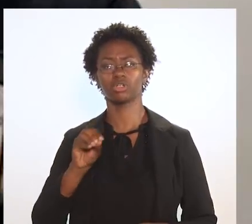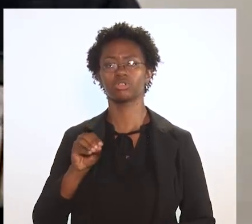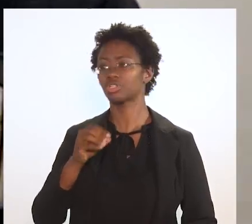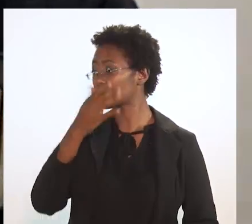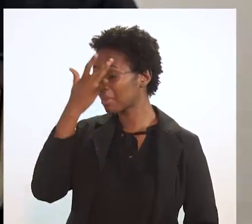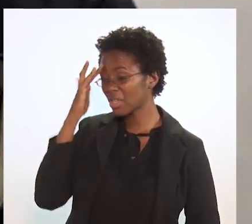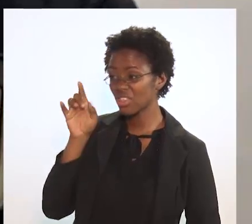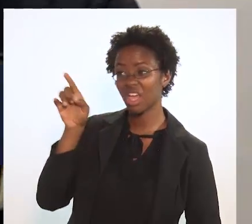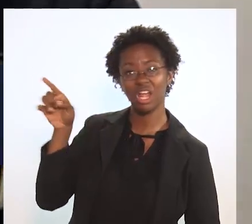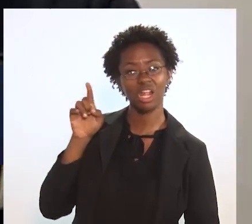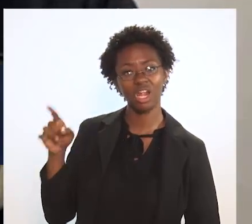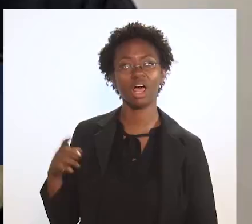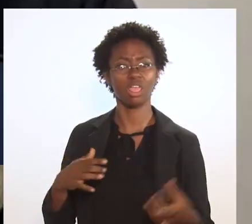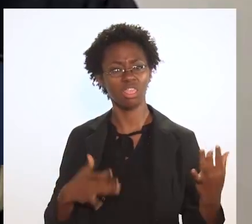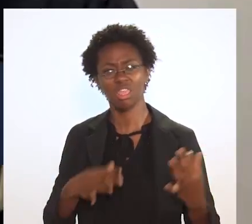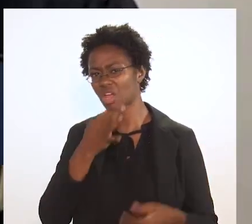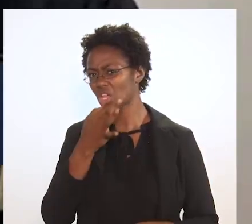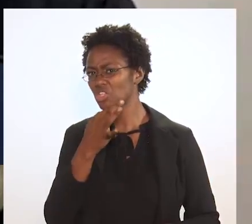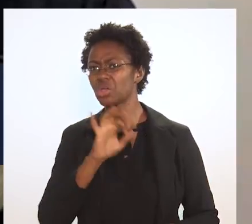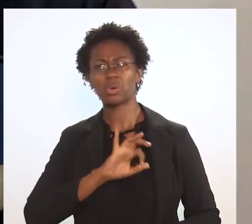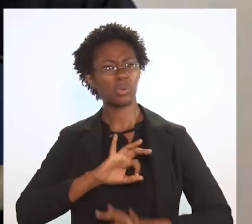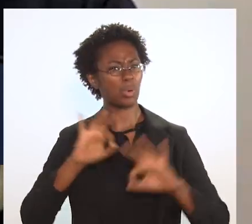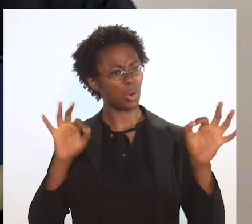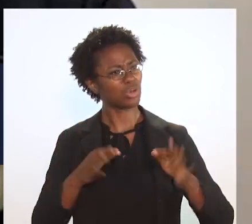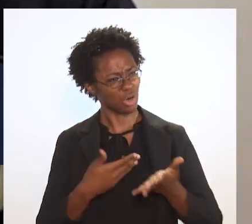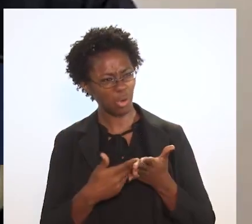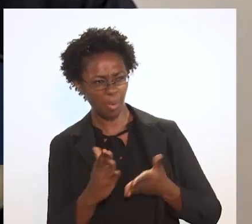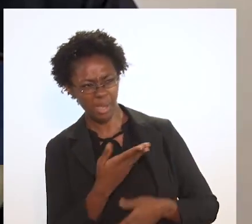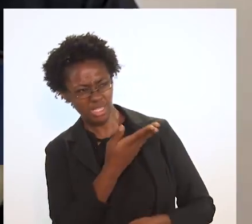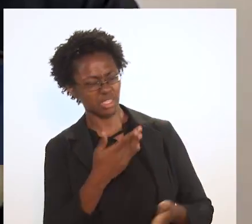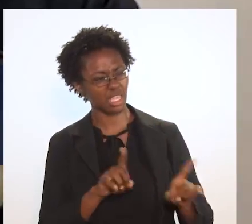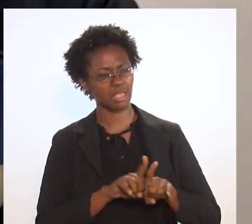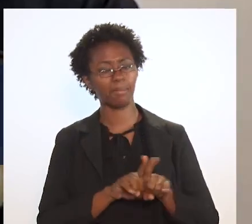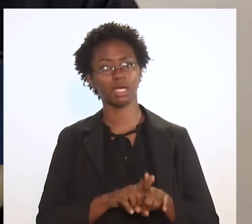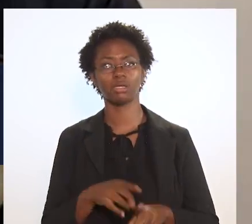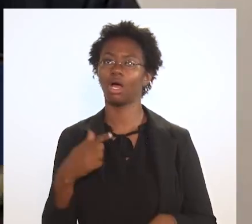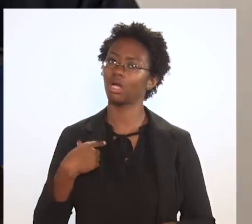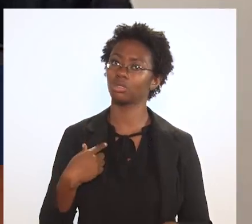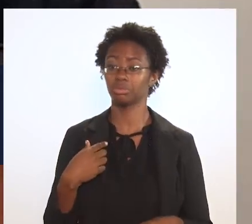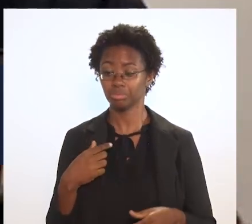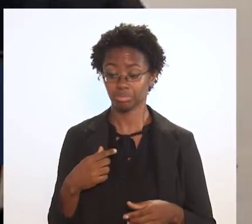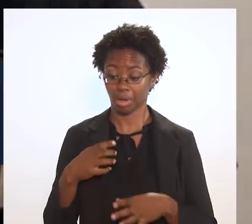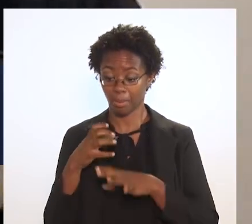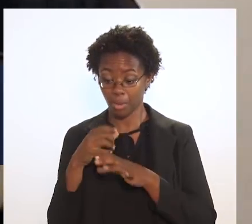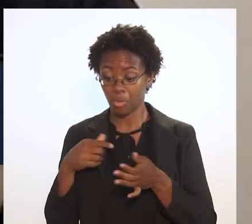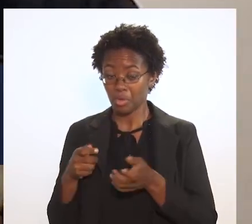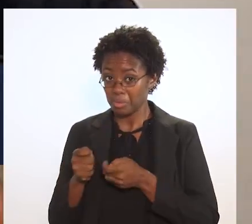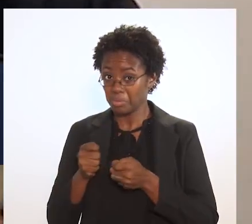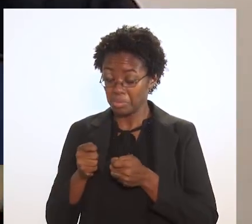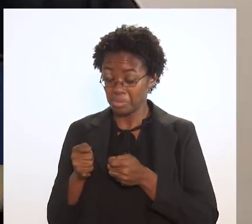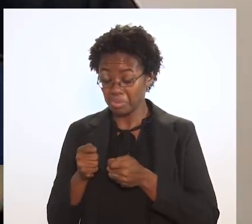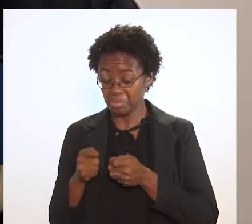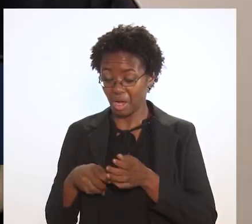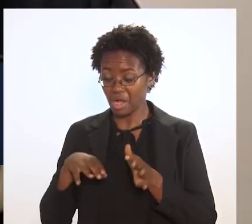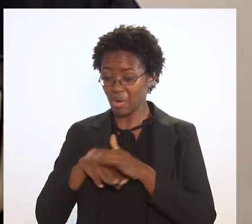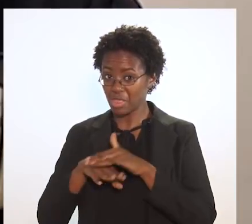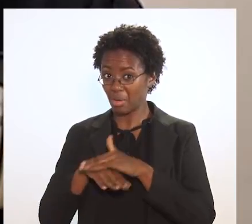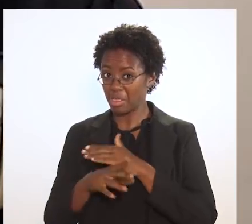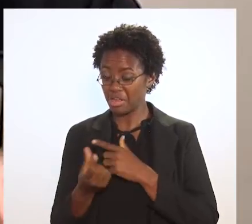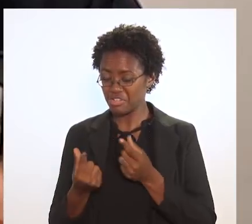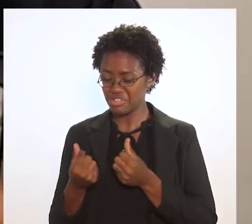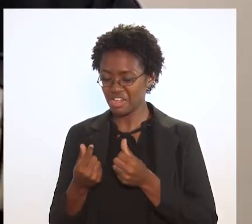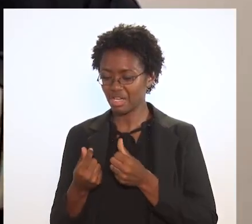tem um instrumento aí que pô, a galera tá tocando, que tem um som maneiro e tal. E aí eu juntei lá as moedas e comprei um